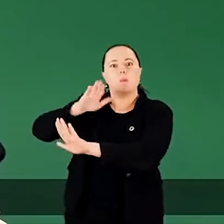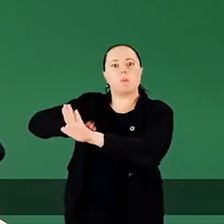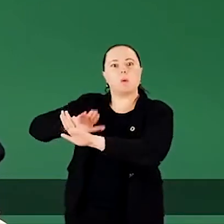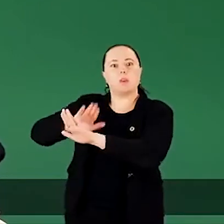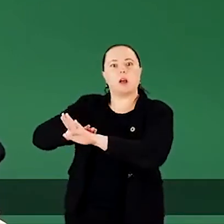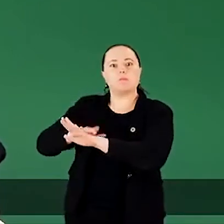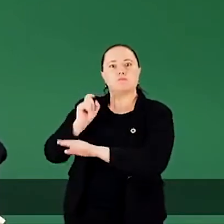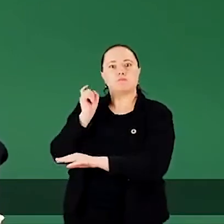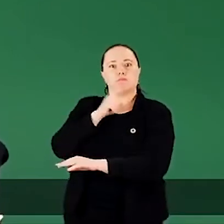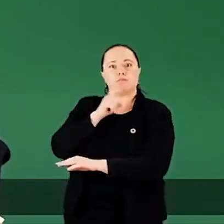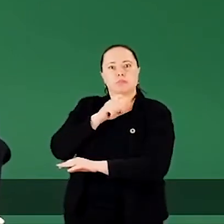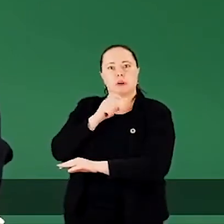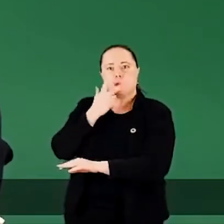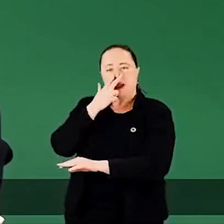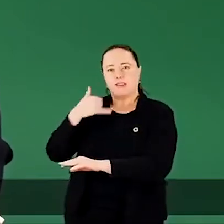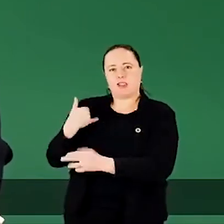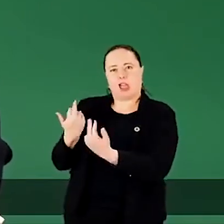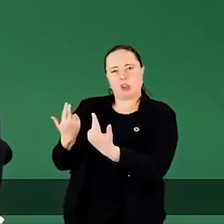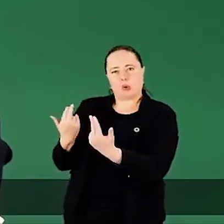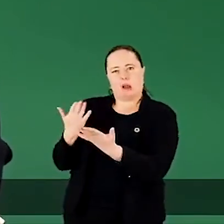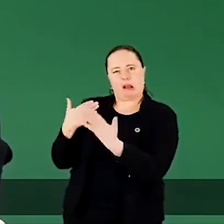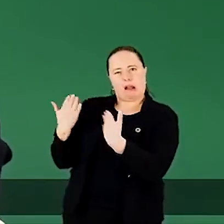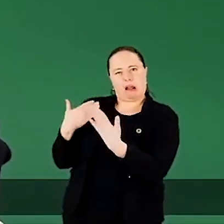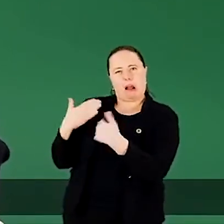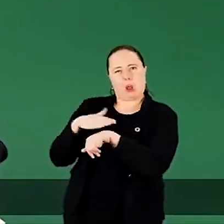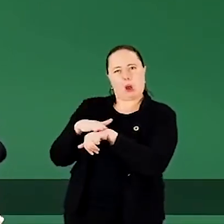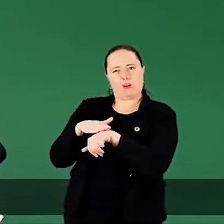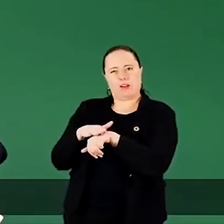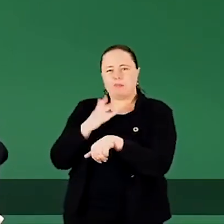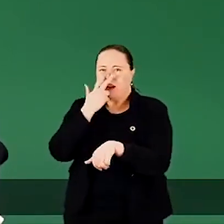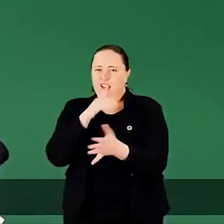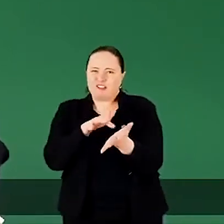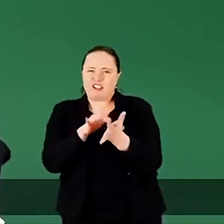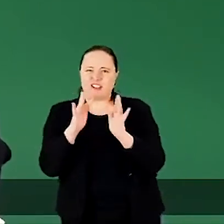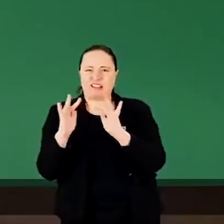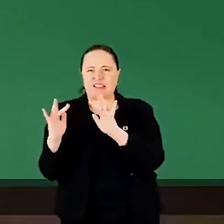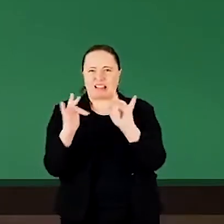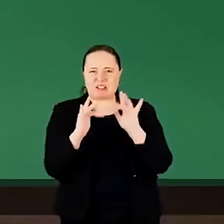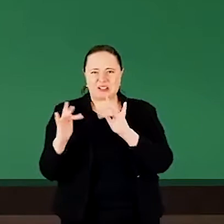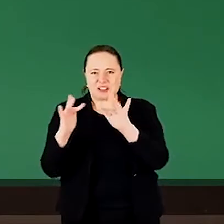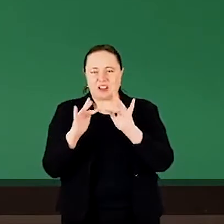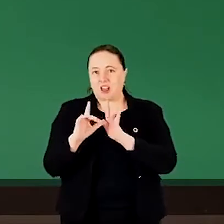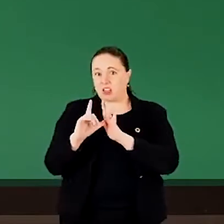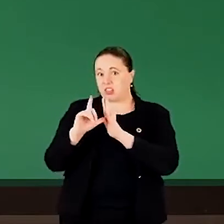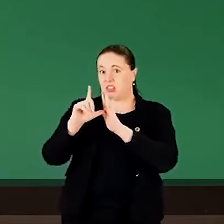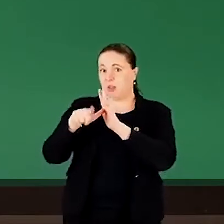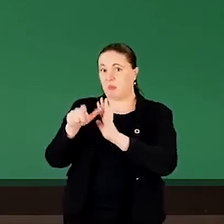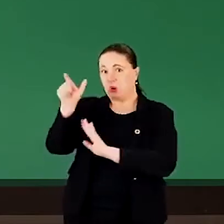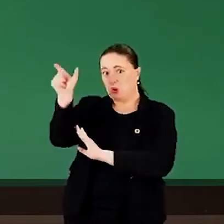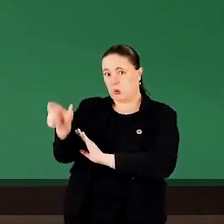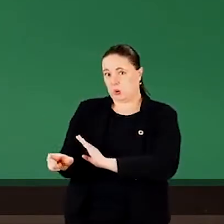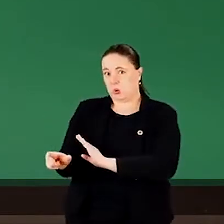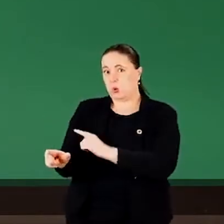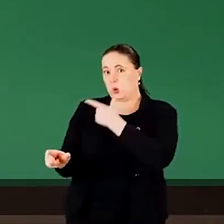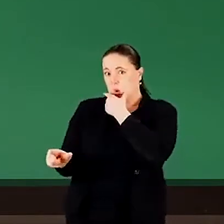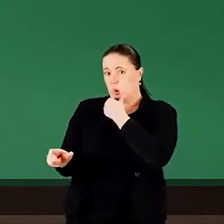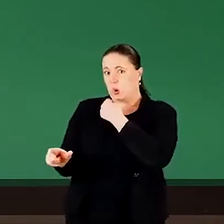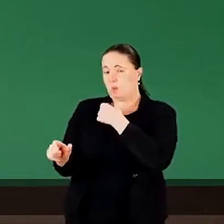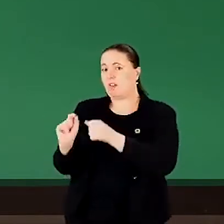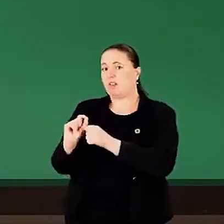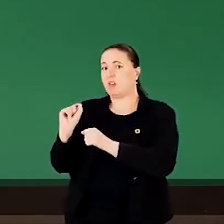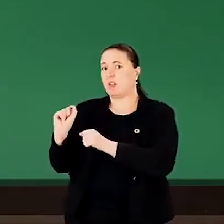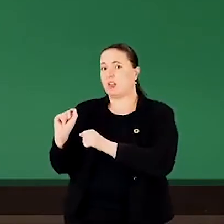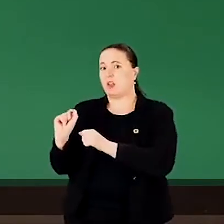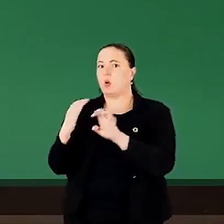idade dos meninos, e ficava conversando, fingia um namorico. Depois, ela, A falsa